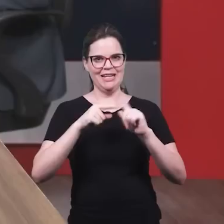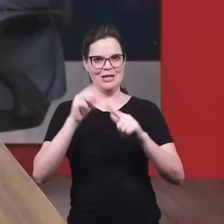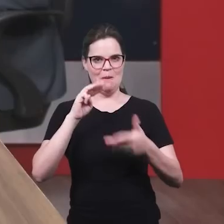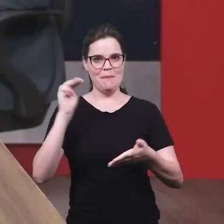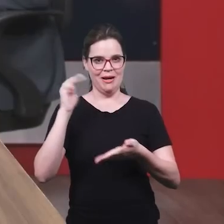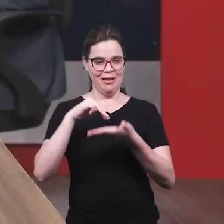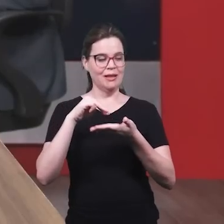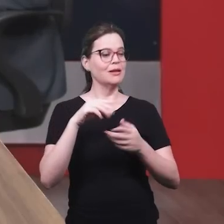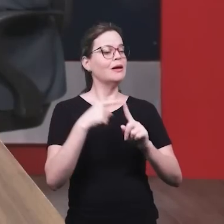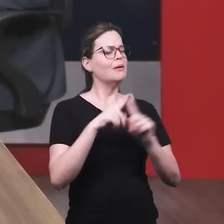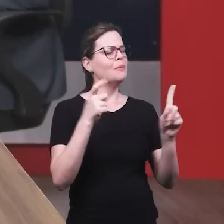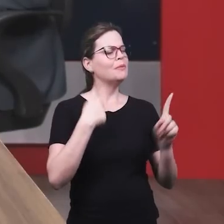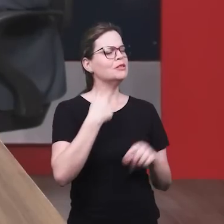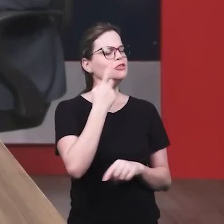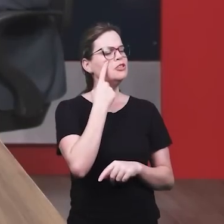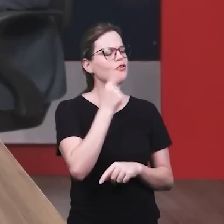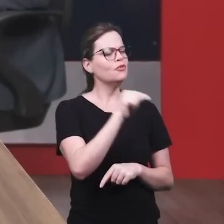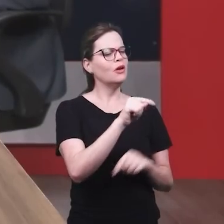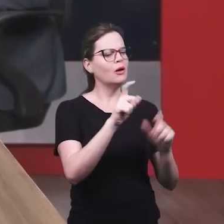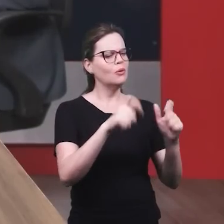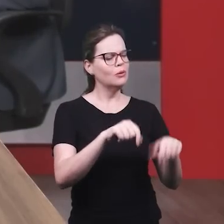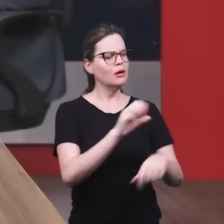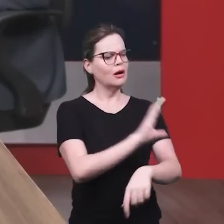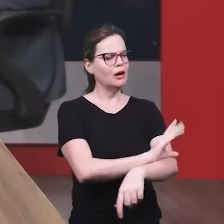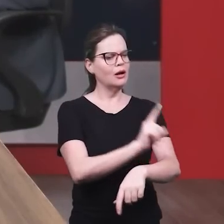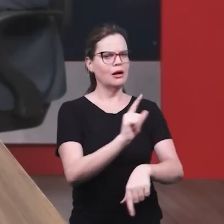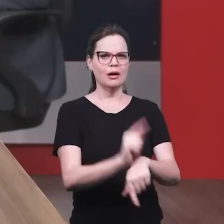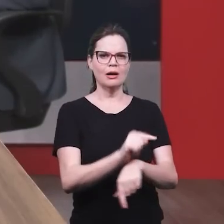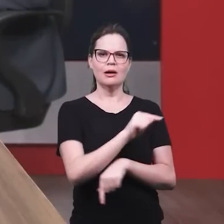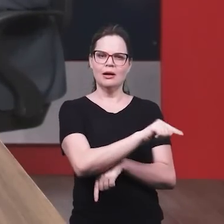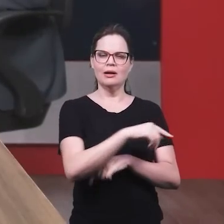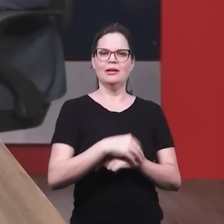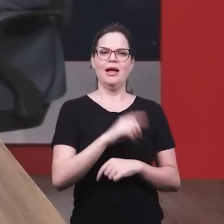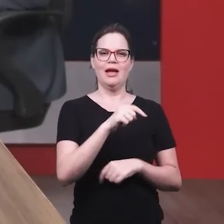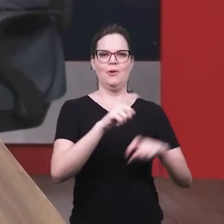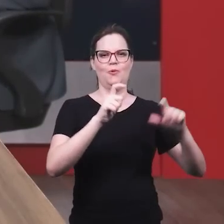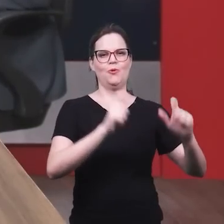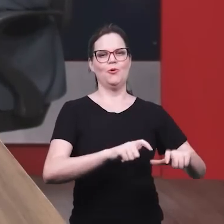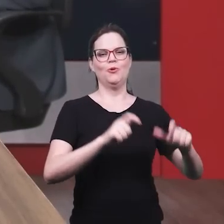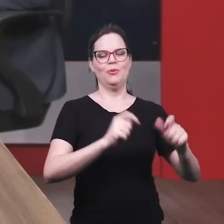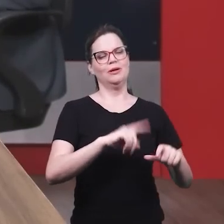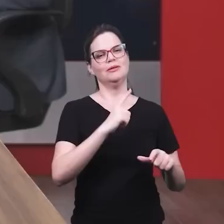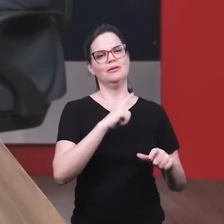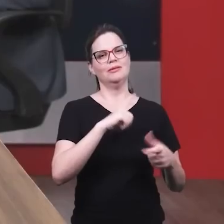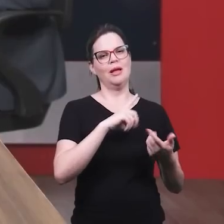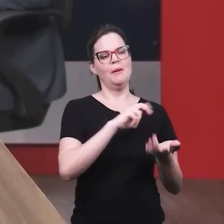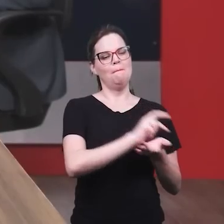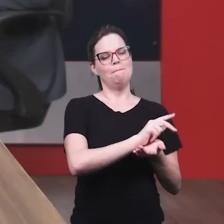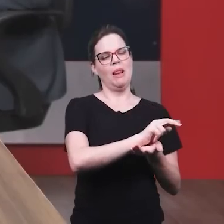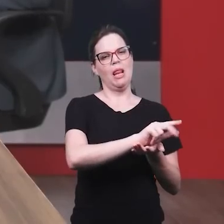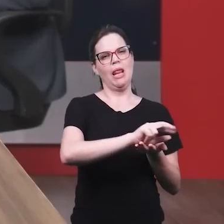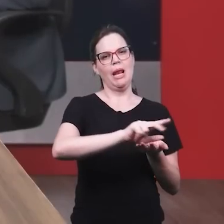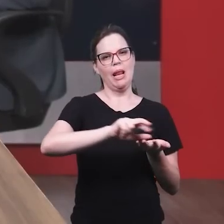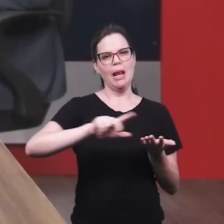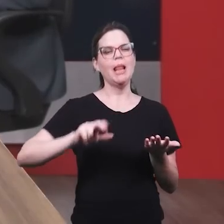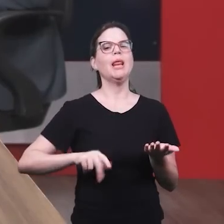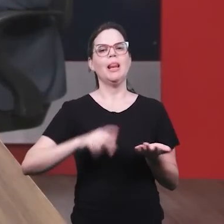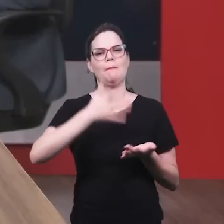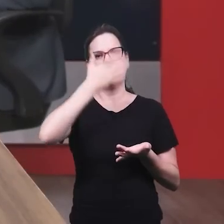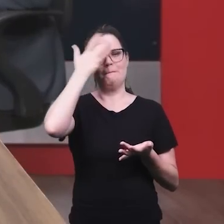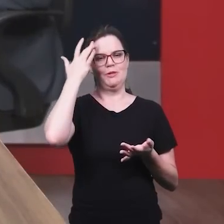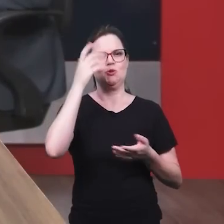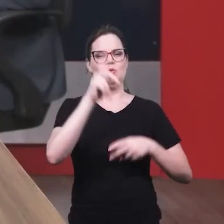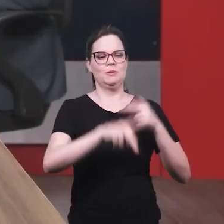realmente, quando se trata de Caná da Galileia, trata-se de um lugar onde exatamente já havia sido até profetizado pelo